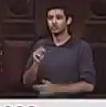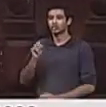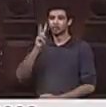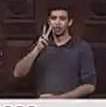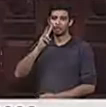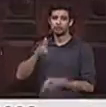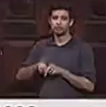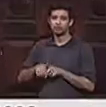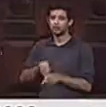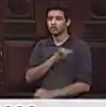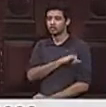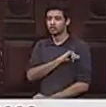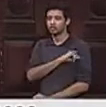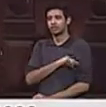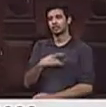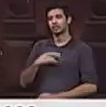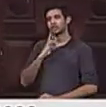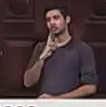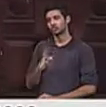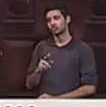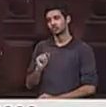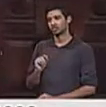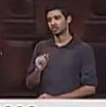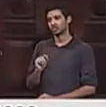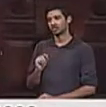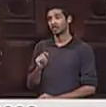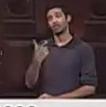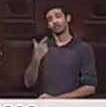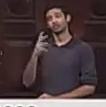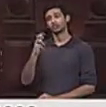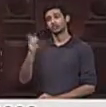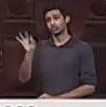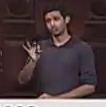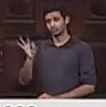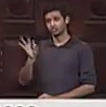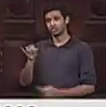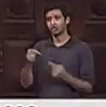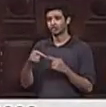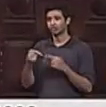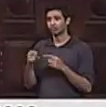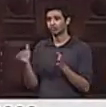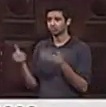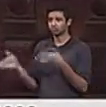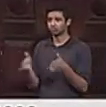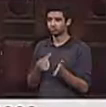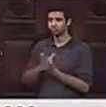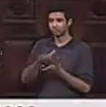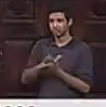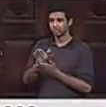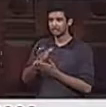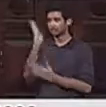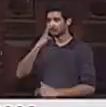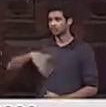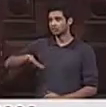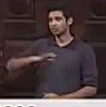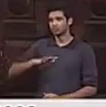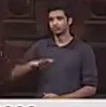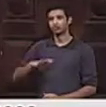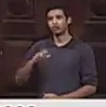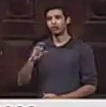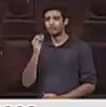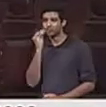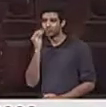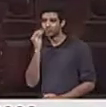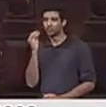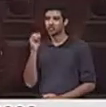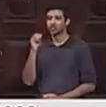de Janeiro responde por pelo menos 25% da produção científica nacional. É só testar nos bancos de tese de